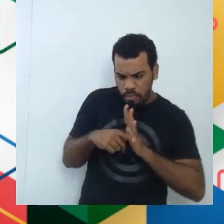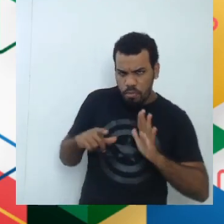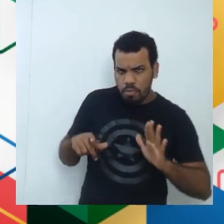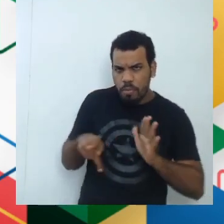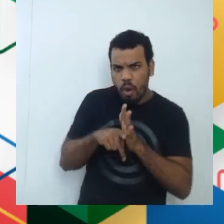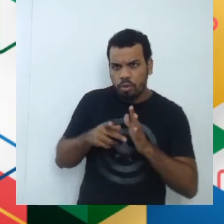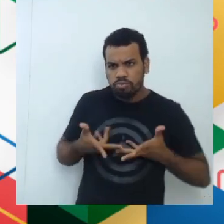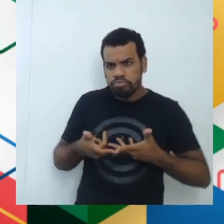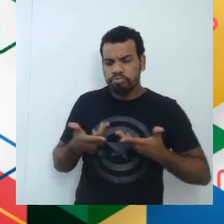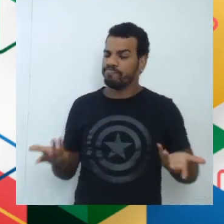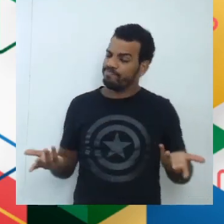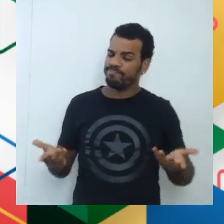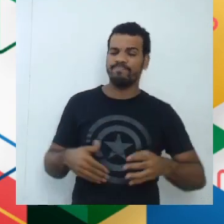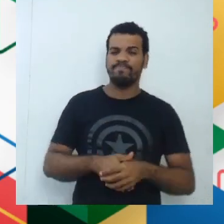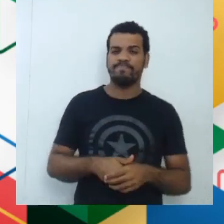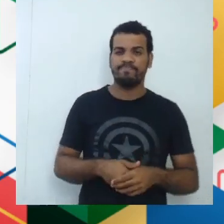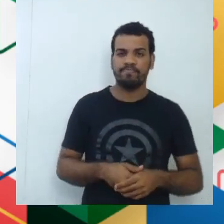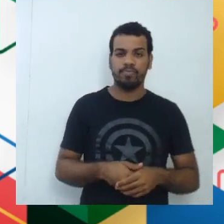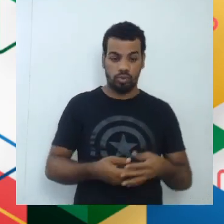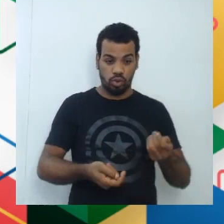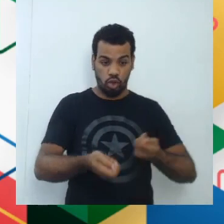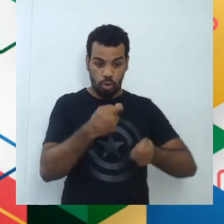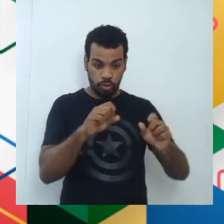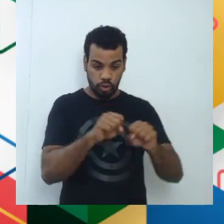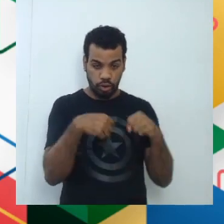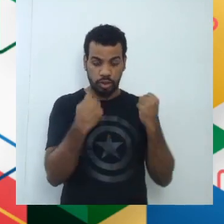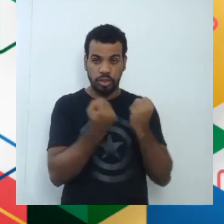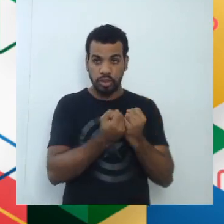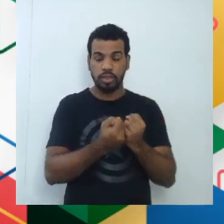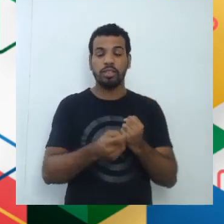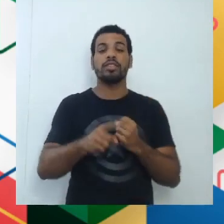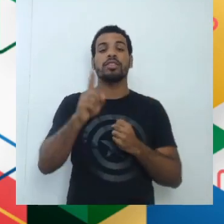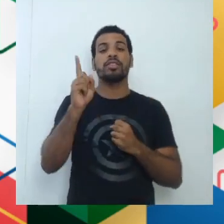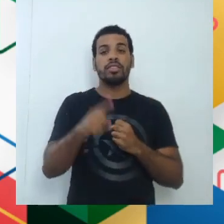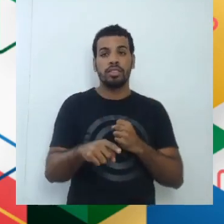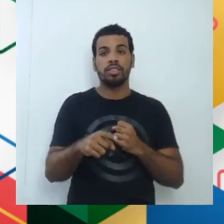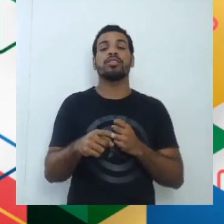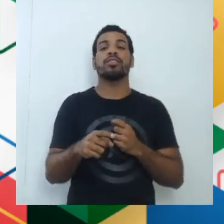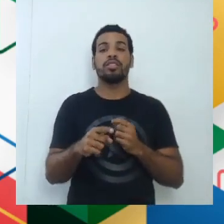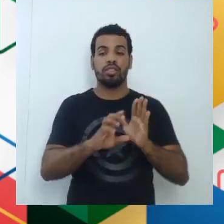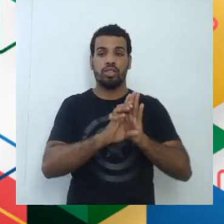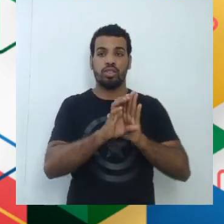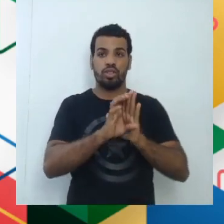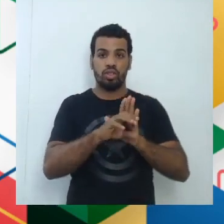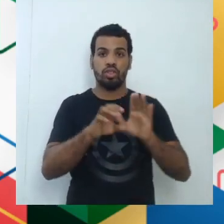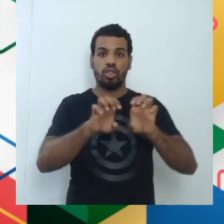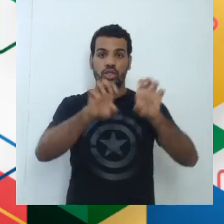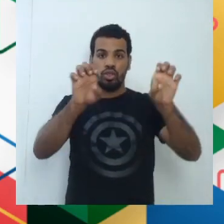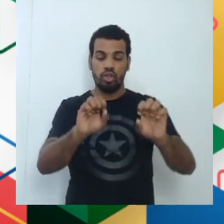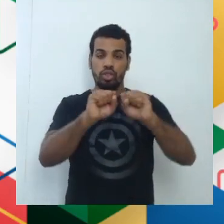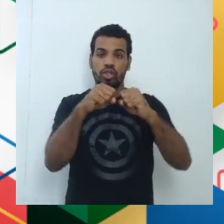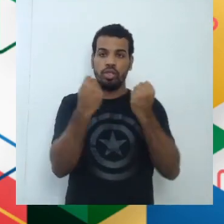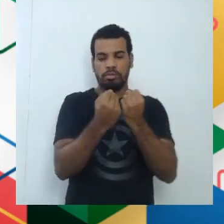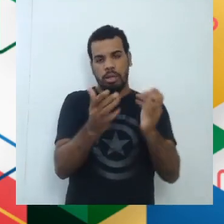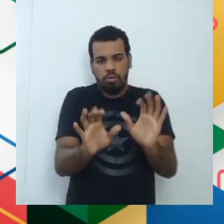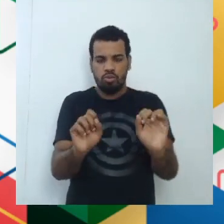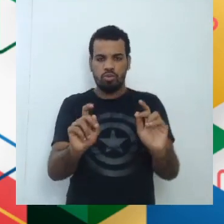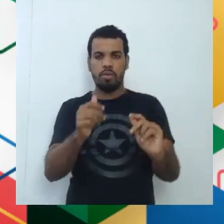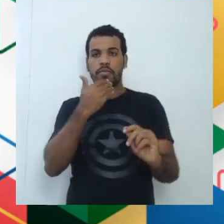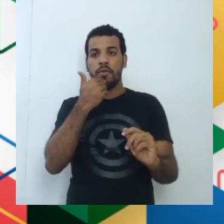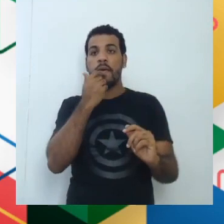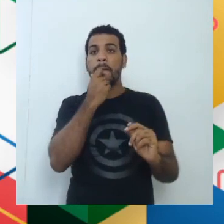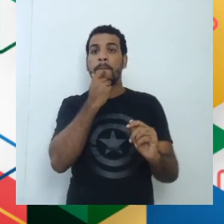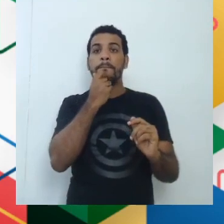E. O aspecto econômico de uma sociedade é determinante na constituição das estruturas sociais. Até aí tudo bem.